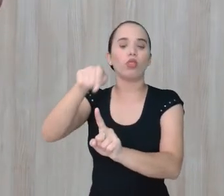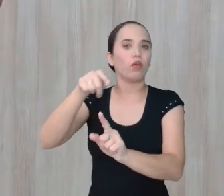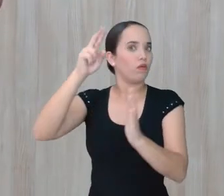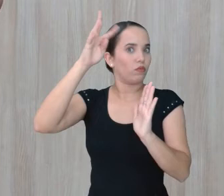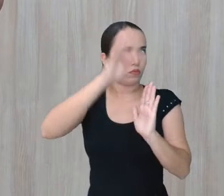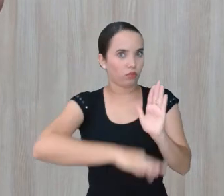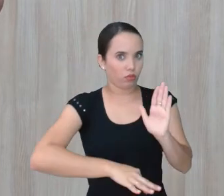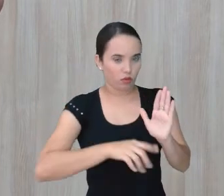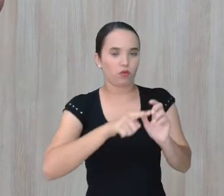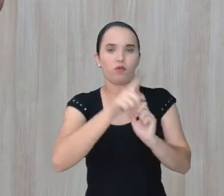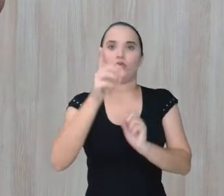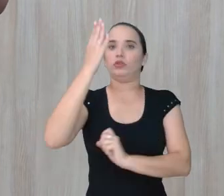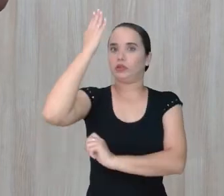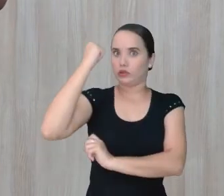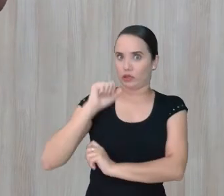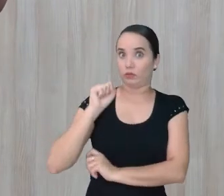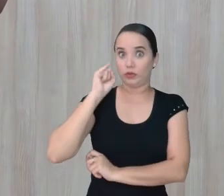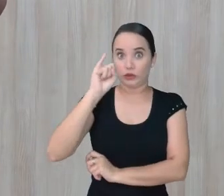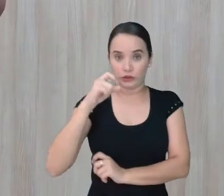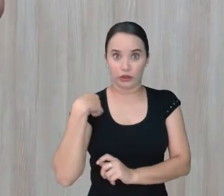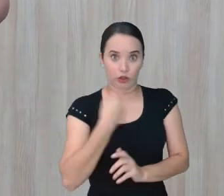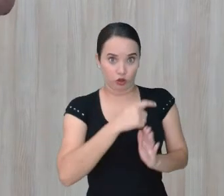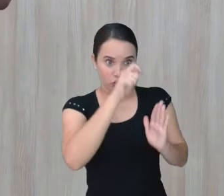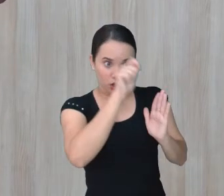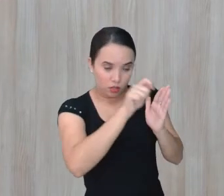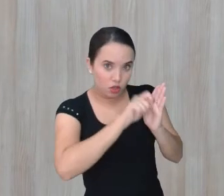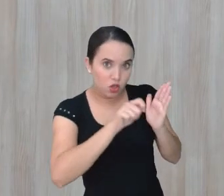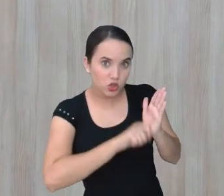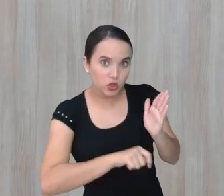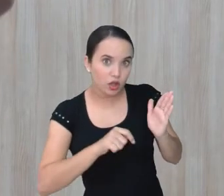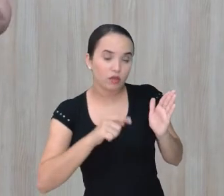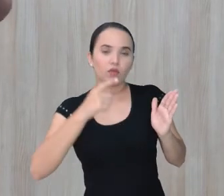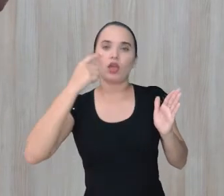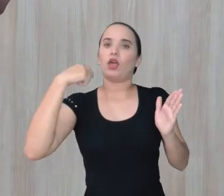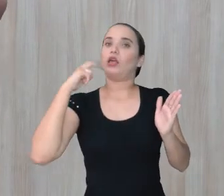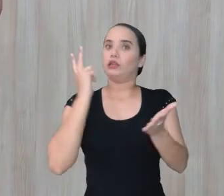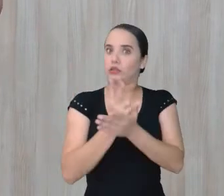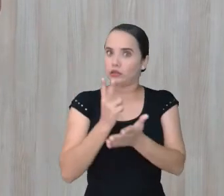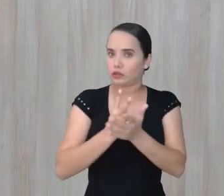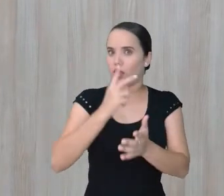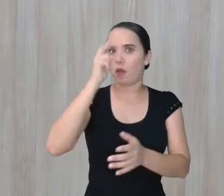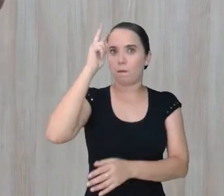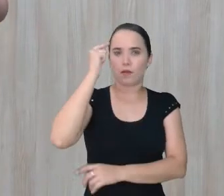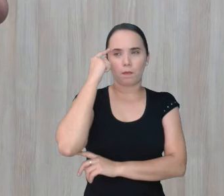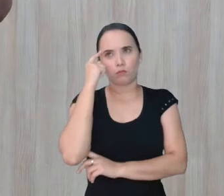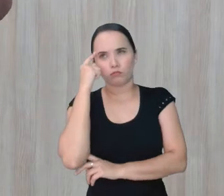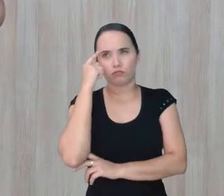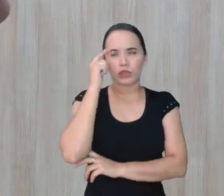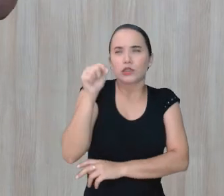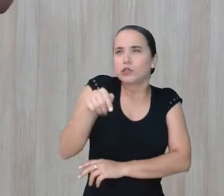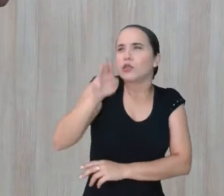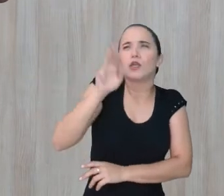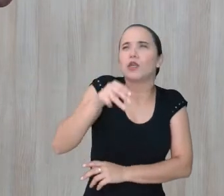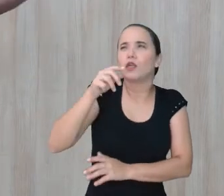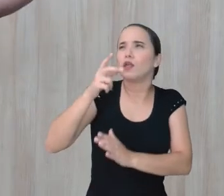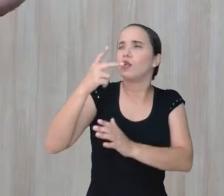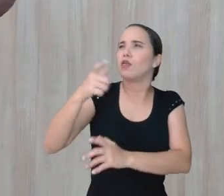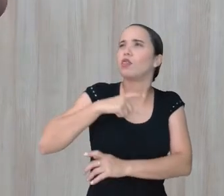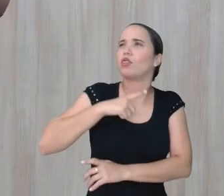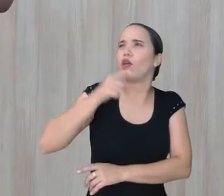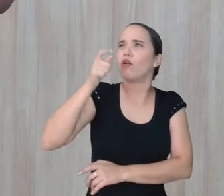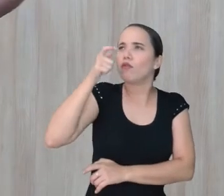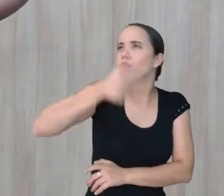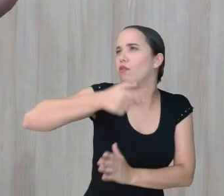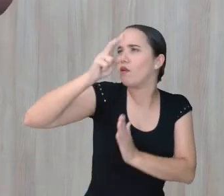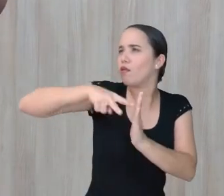a gente escreve pensando em quem vai ler. A gente não escreve um texto do